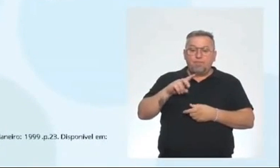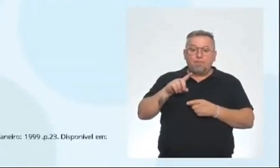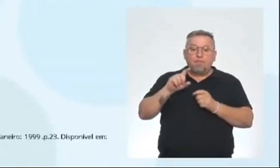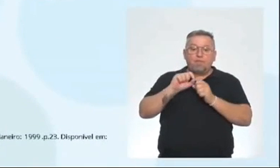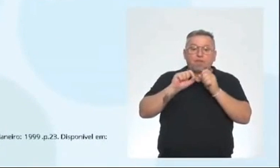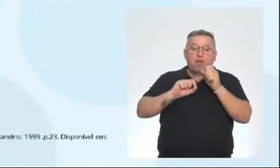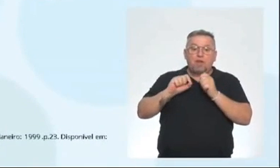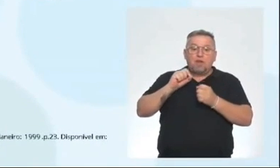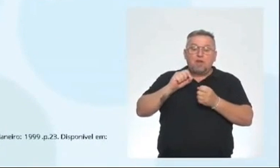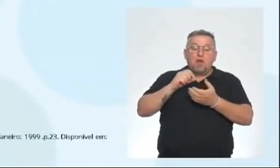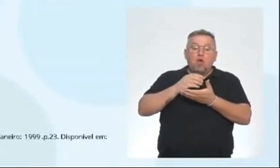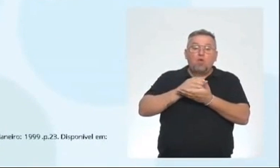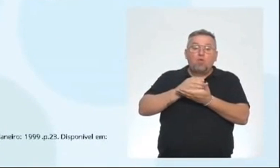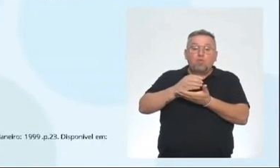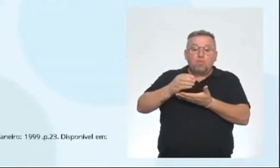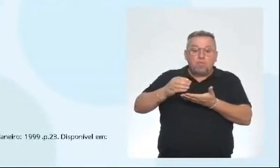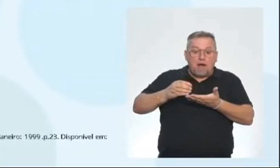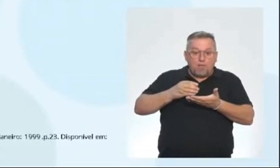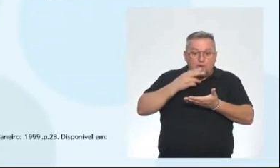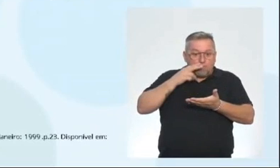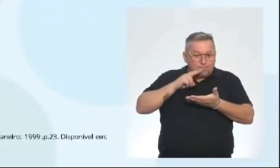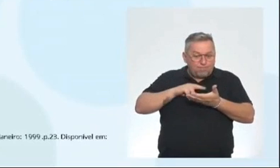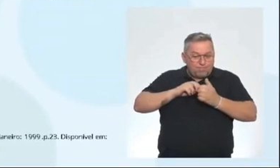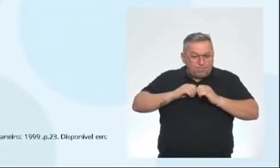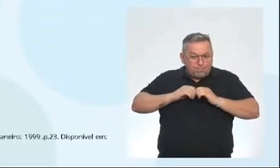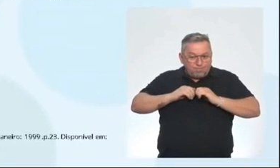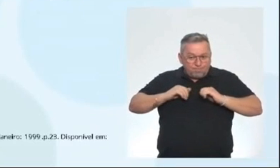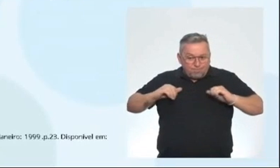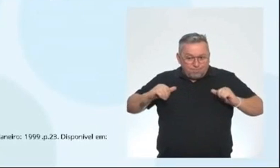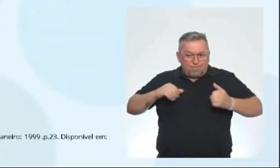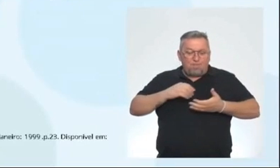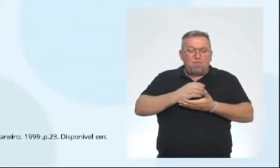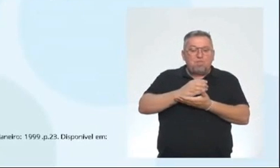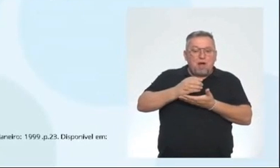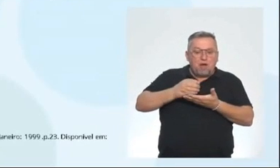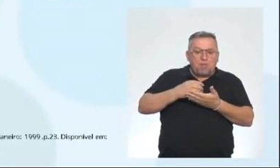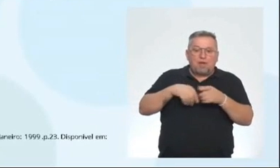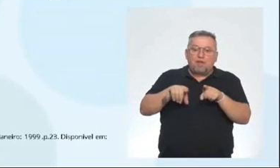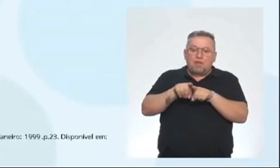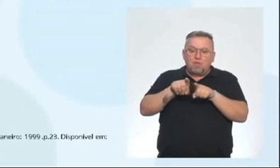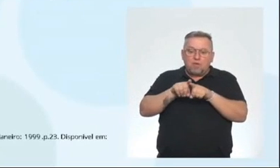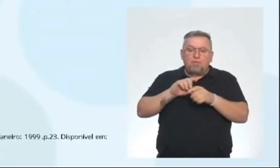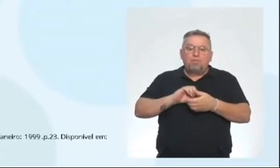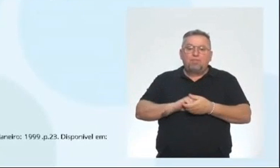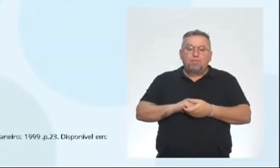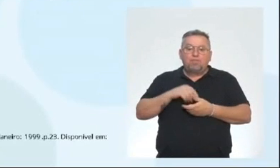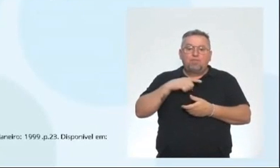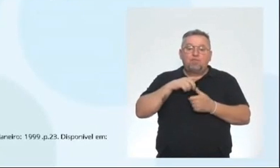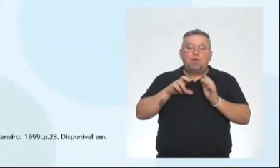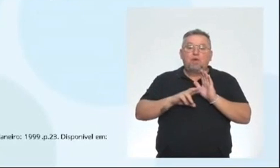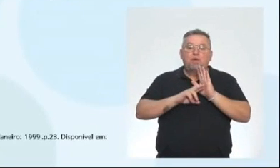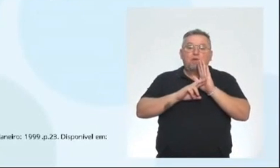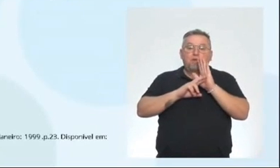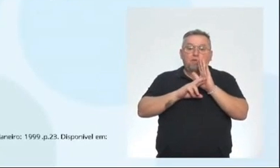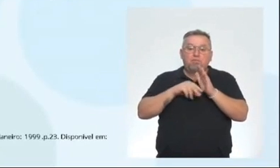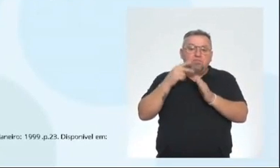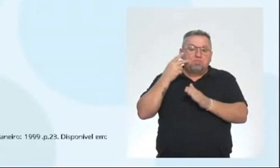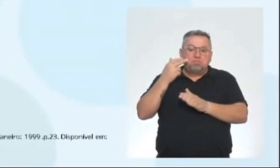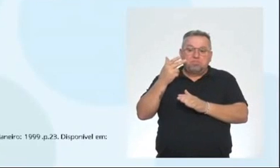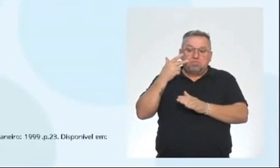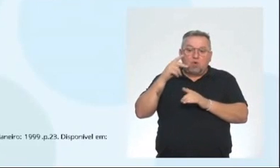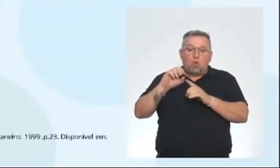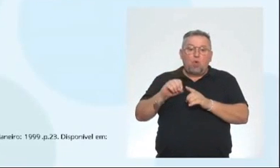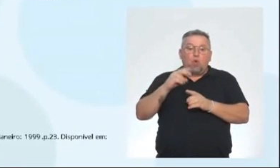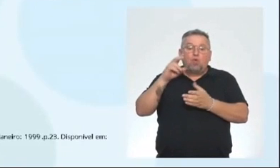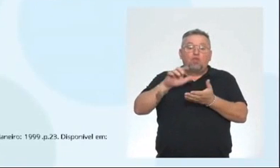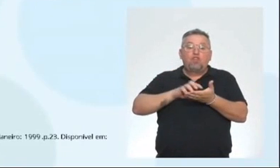uma carta, né, mais precisamente uma carta, né, também pode se considerar um mapa de uma representação